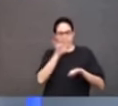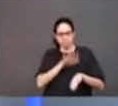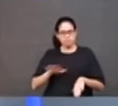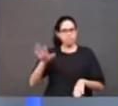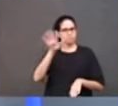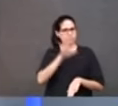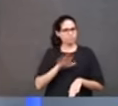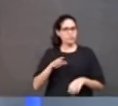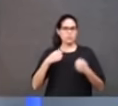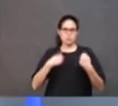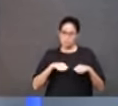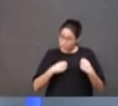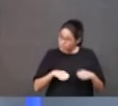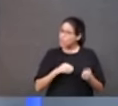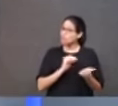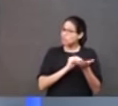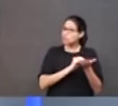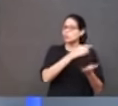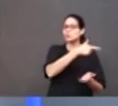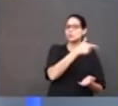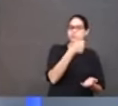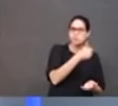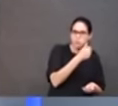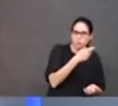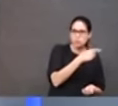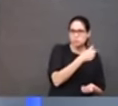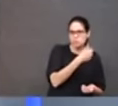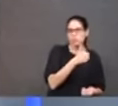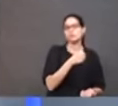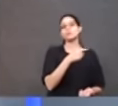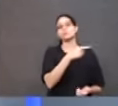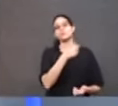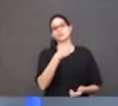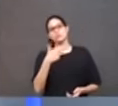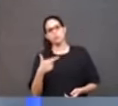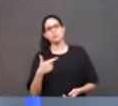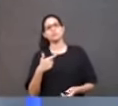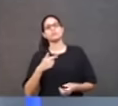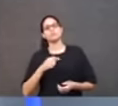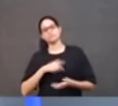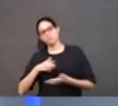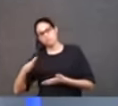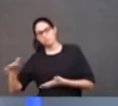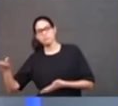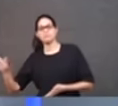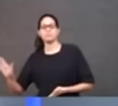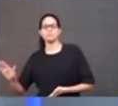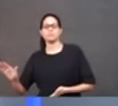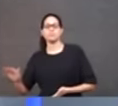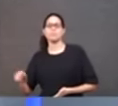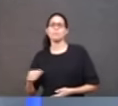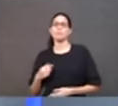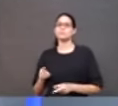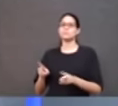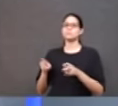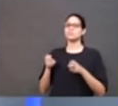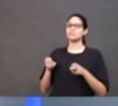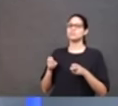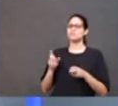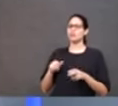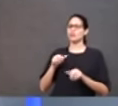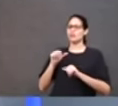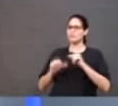deveríamos ter 2011, 2016 e assim por diante, que é uma janela deslizante. Então, eu vejo que essa é uma mudança